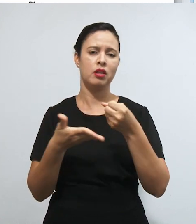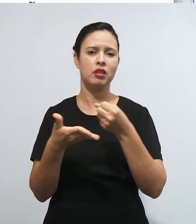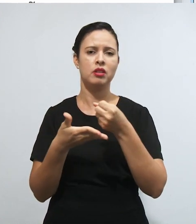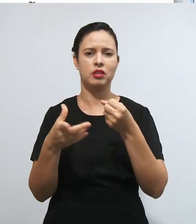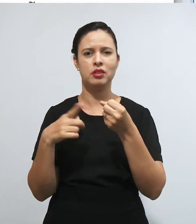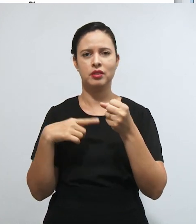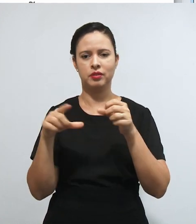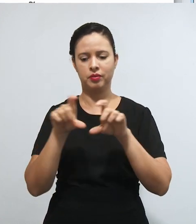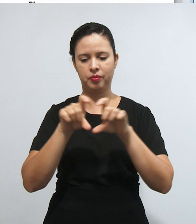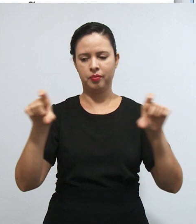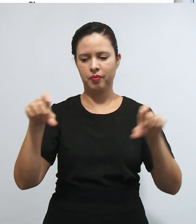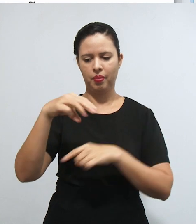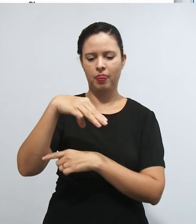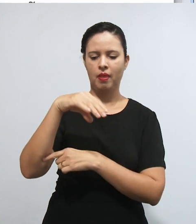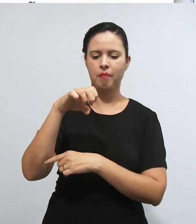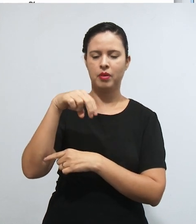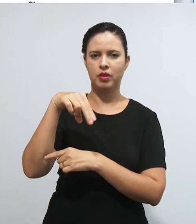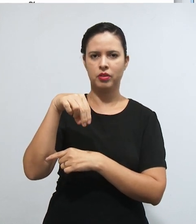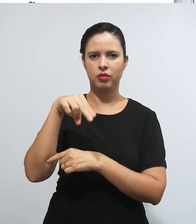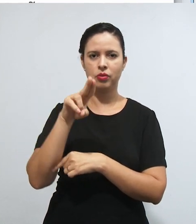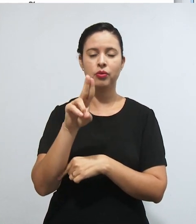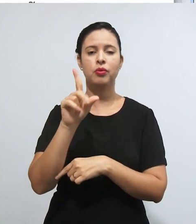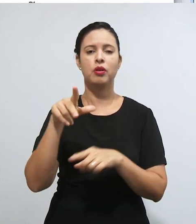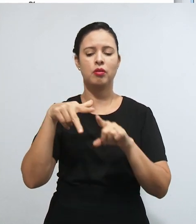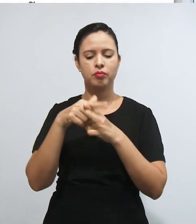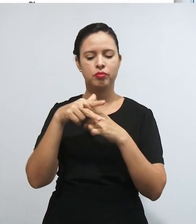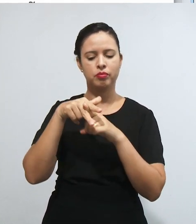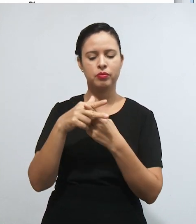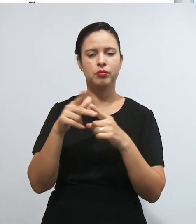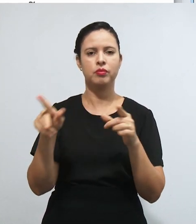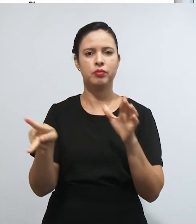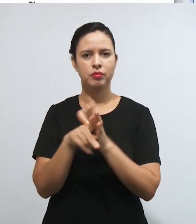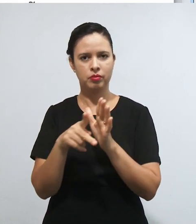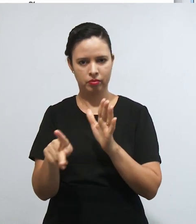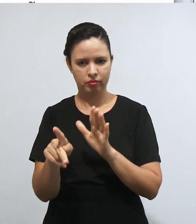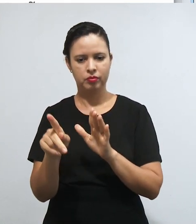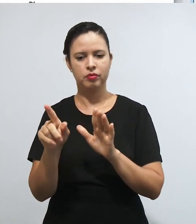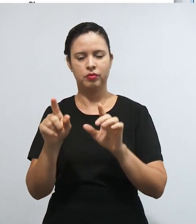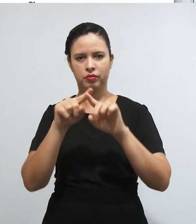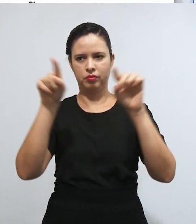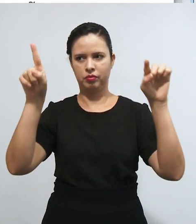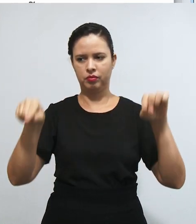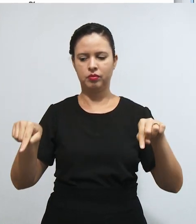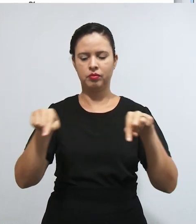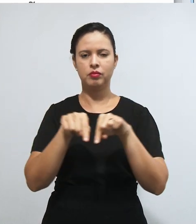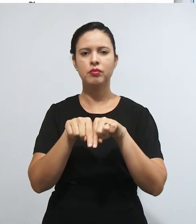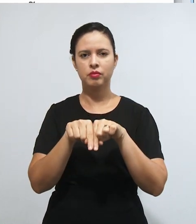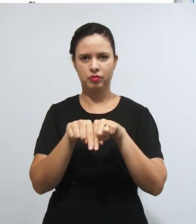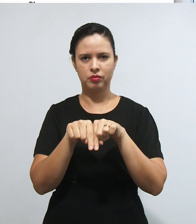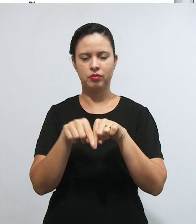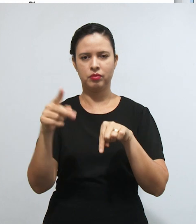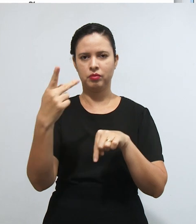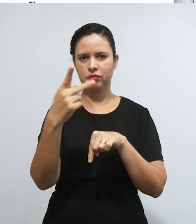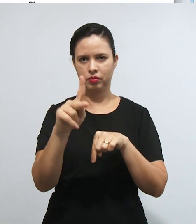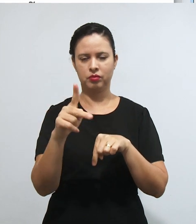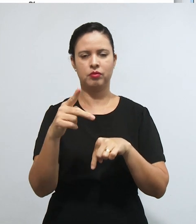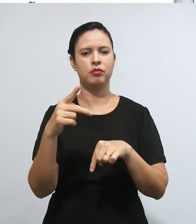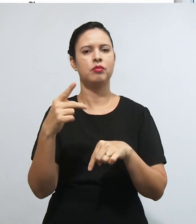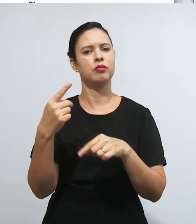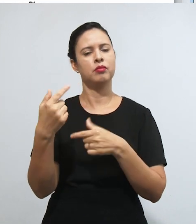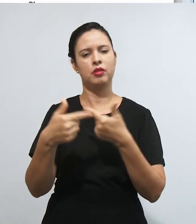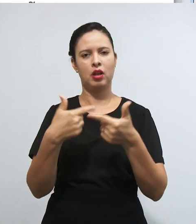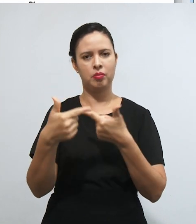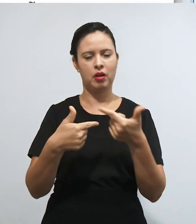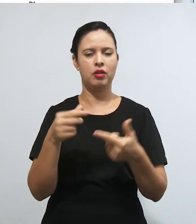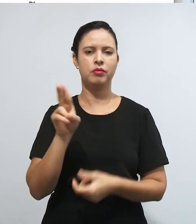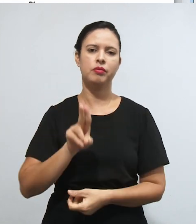esse aqui é um menu só de configuração e formatação do layout aqui, do seu trabalho, tá? Que você